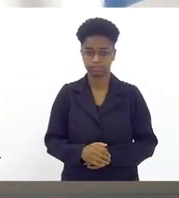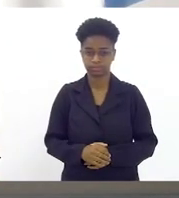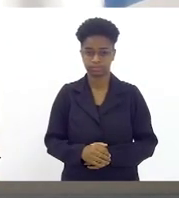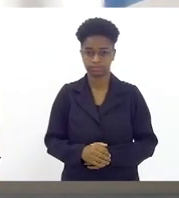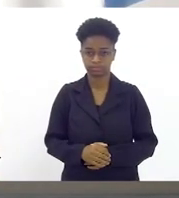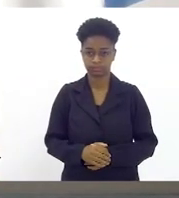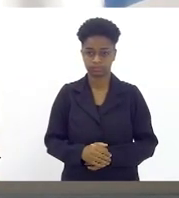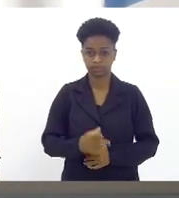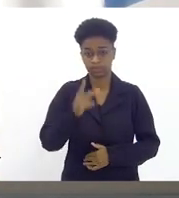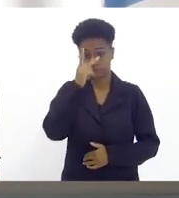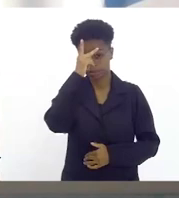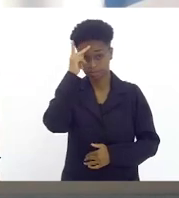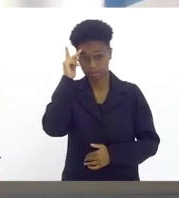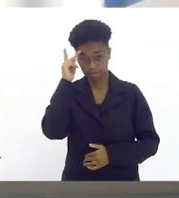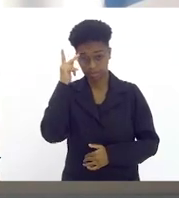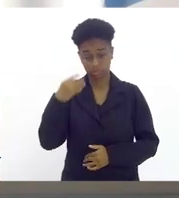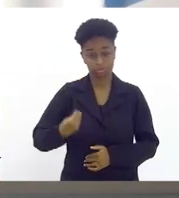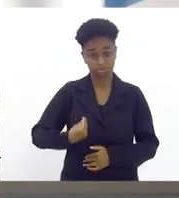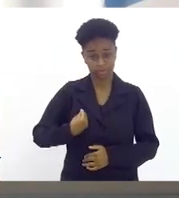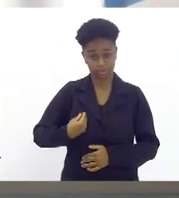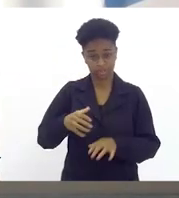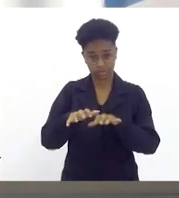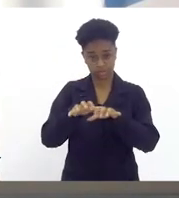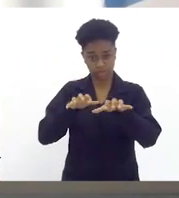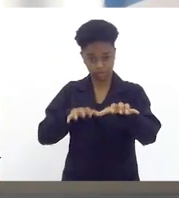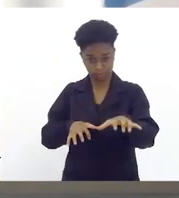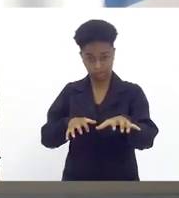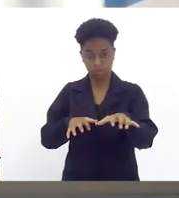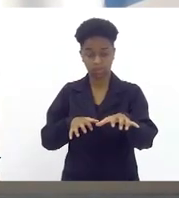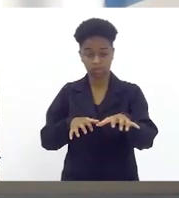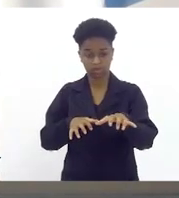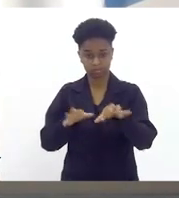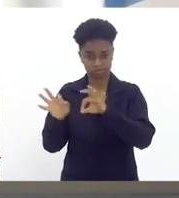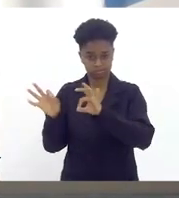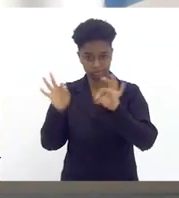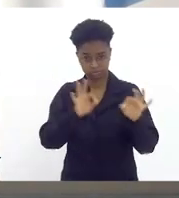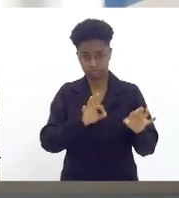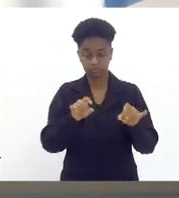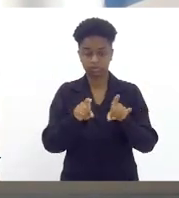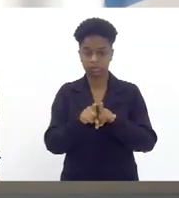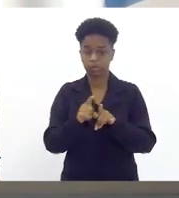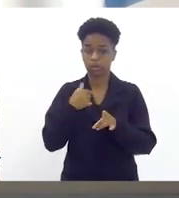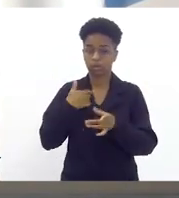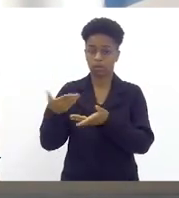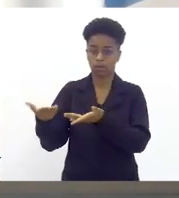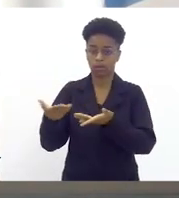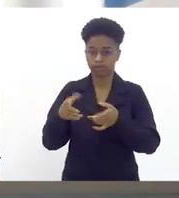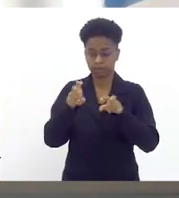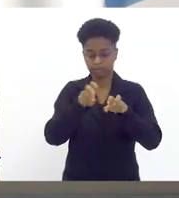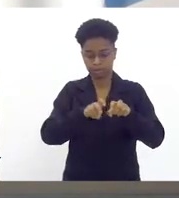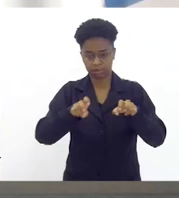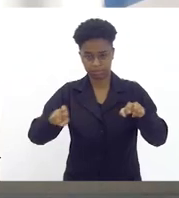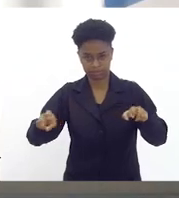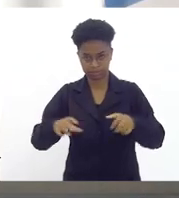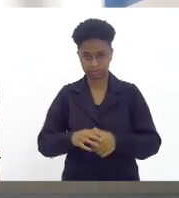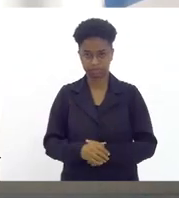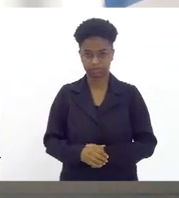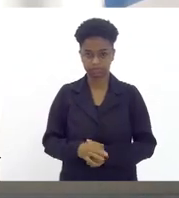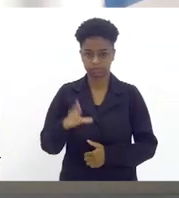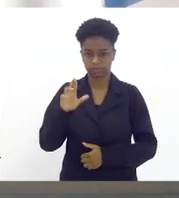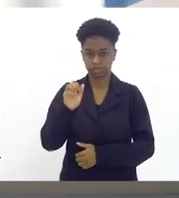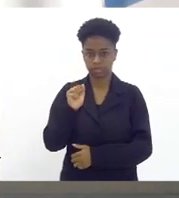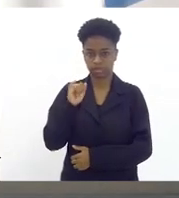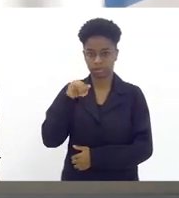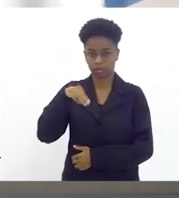as que estão presentes de forma remota. Queria chamar para compor a mesa, ainda assim, a